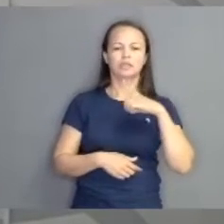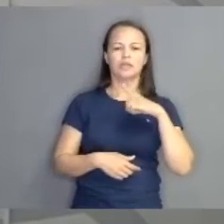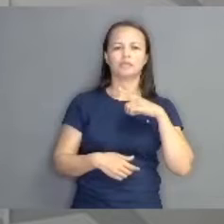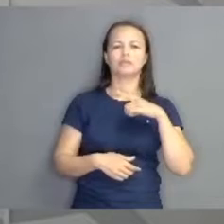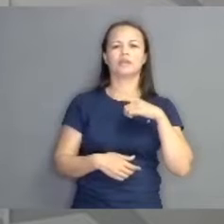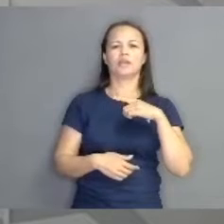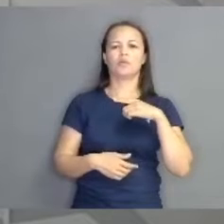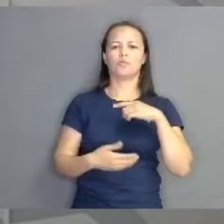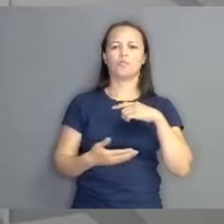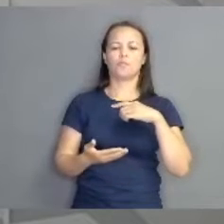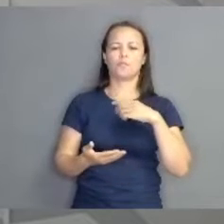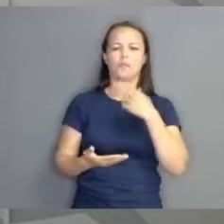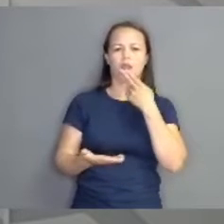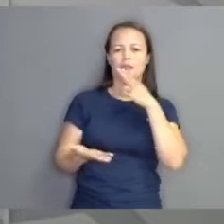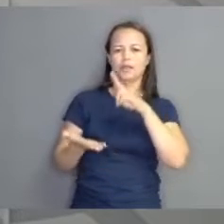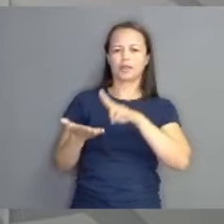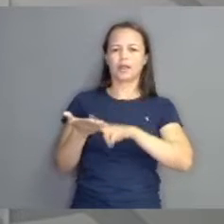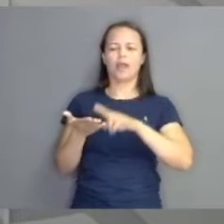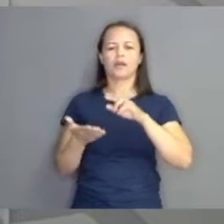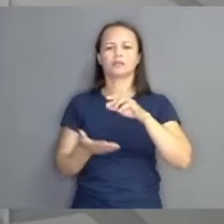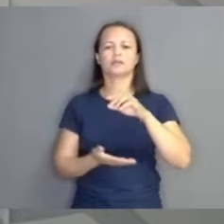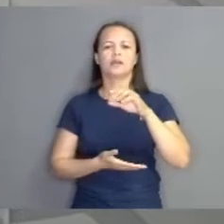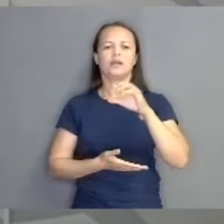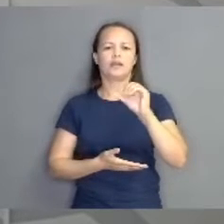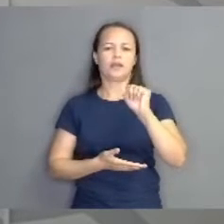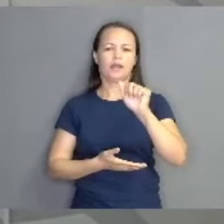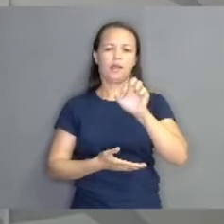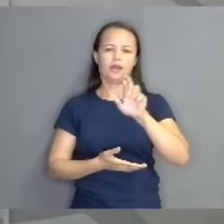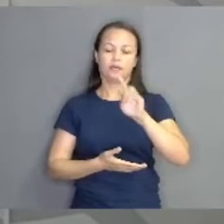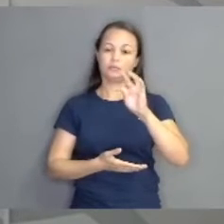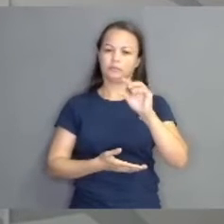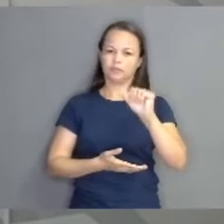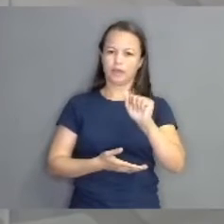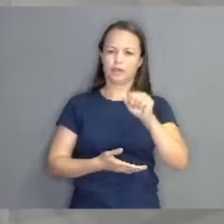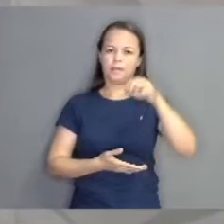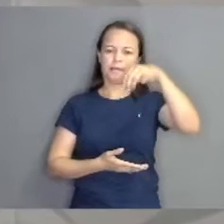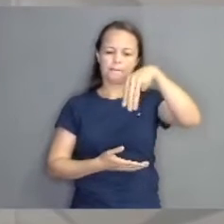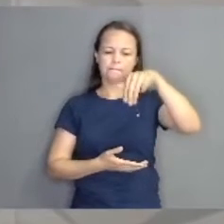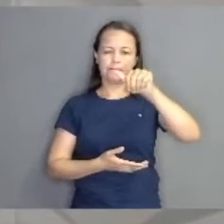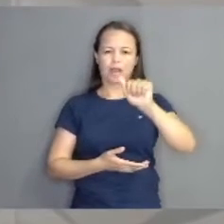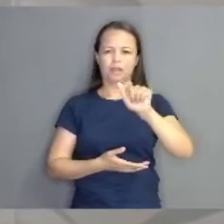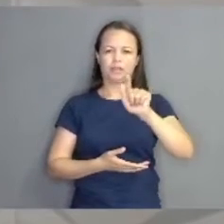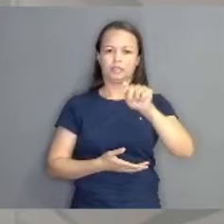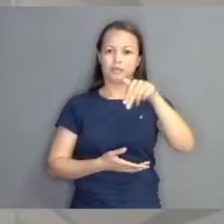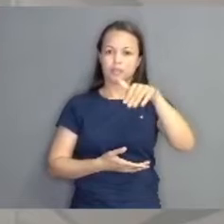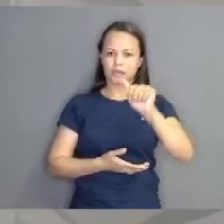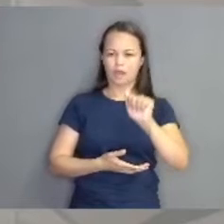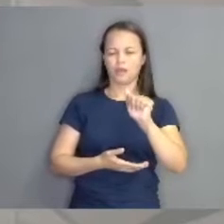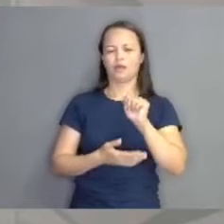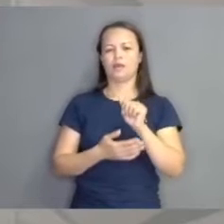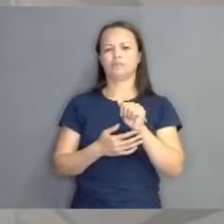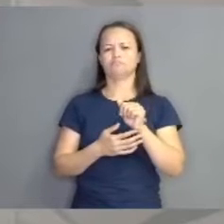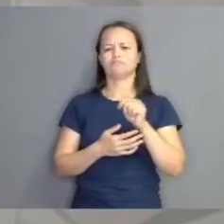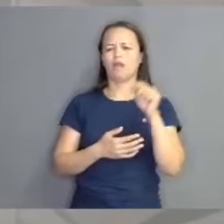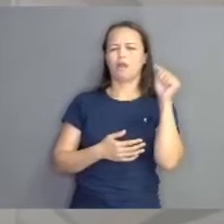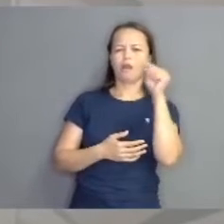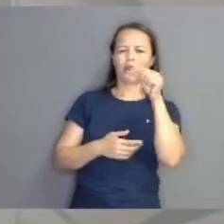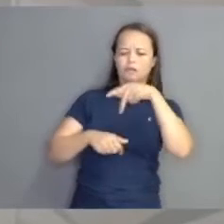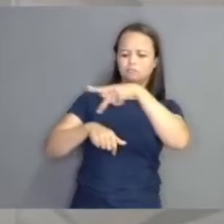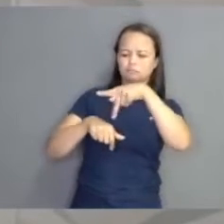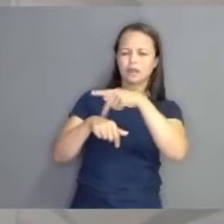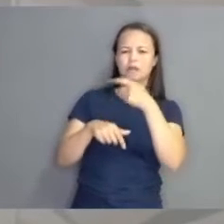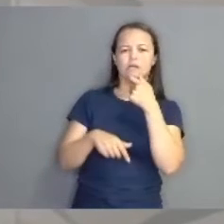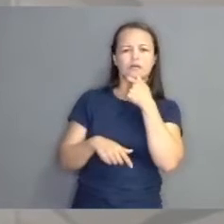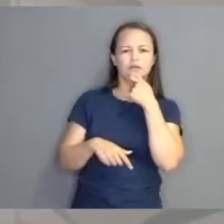Magna. Bom, nós temos a Constituição, né? A Carta Magna, lá na Inglaterra, ela serviu para limitar